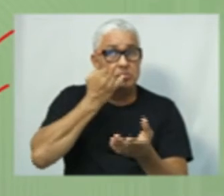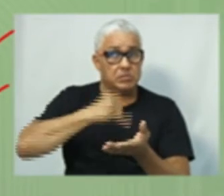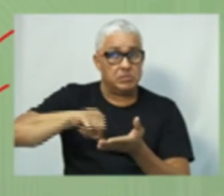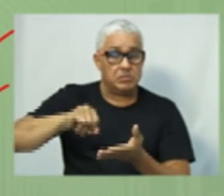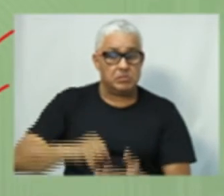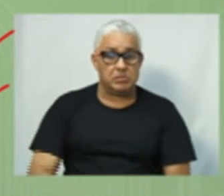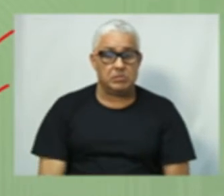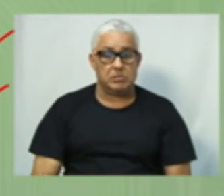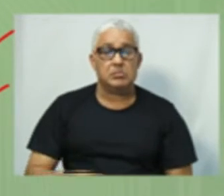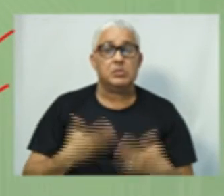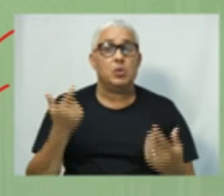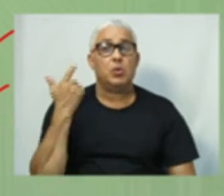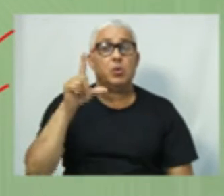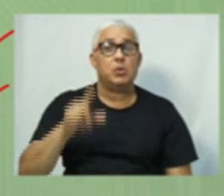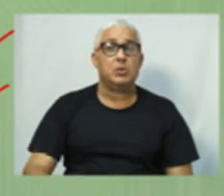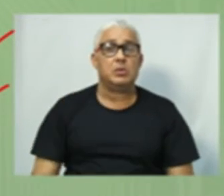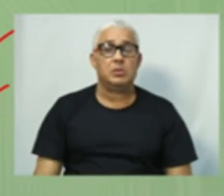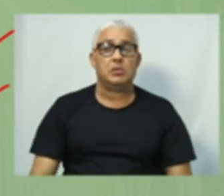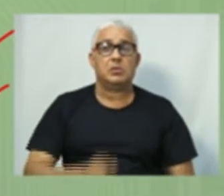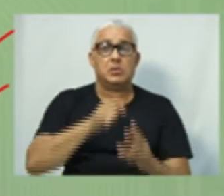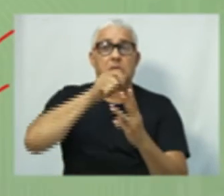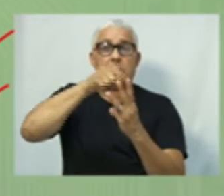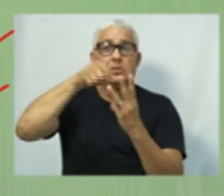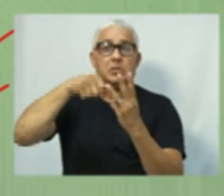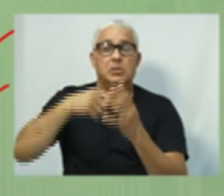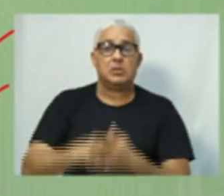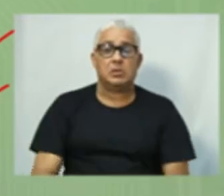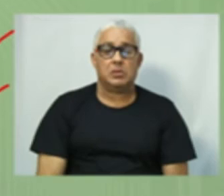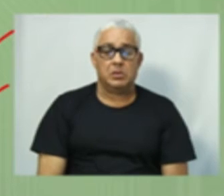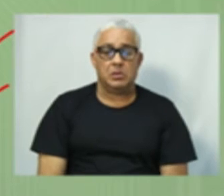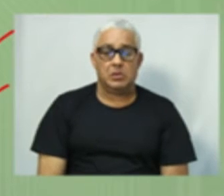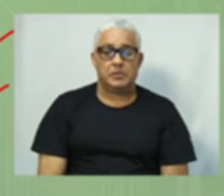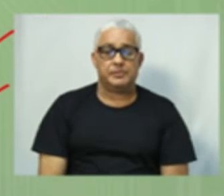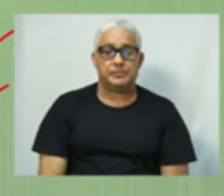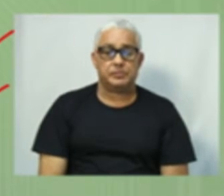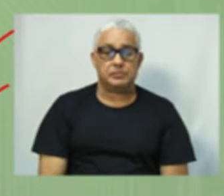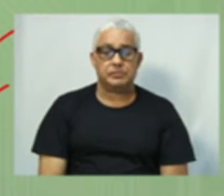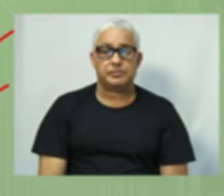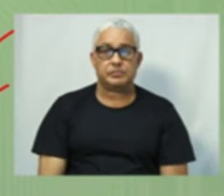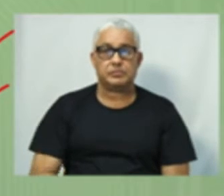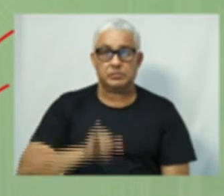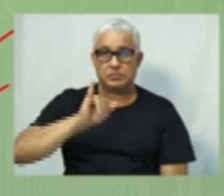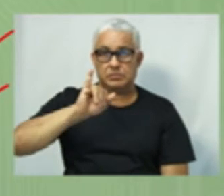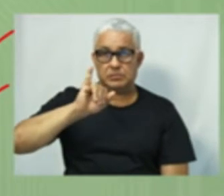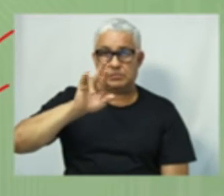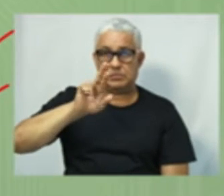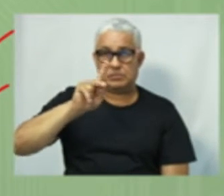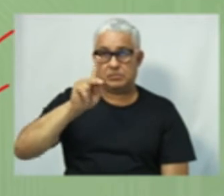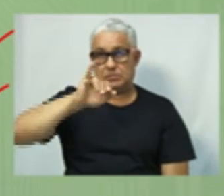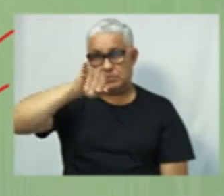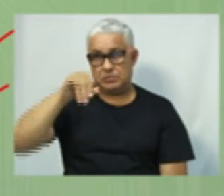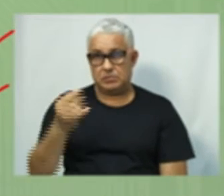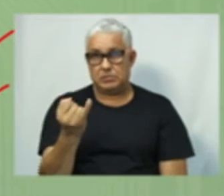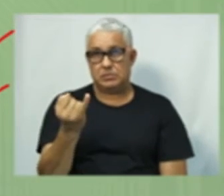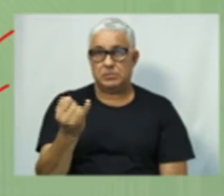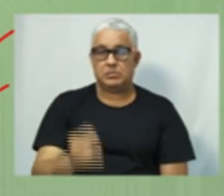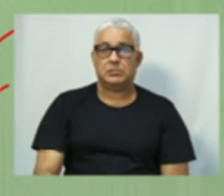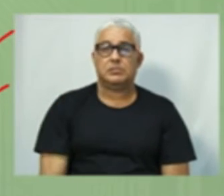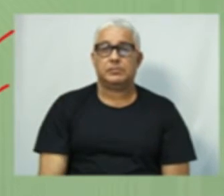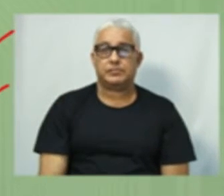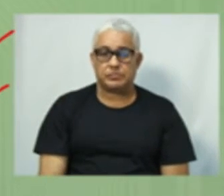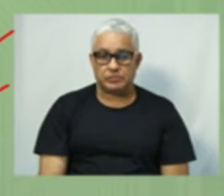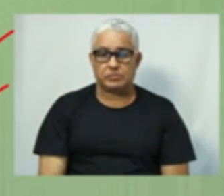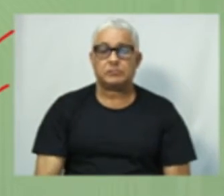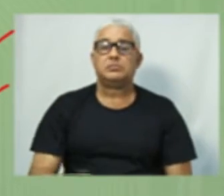incide trimestralmente? Qual é? É esse aqui, ó, meu camarada. IRPJ e